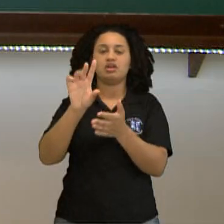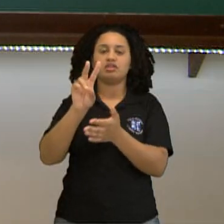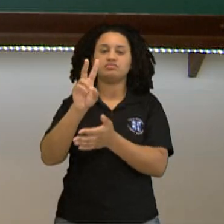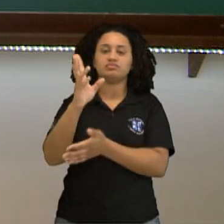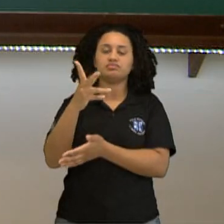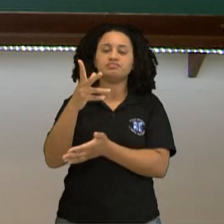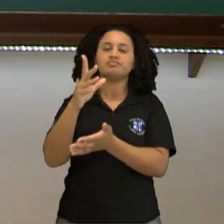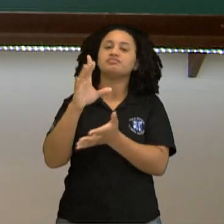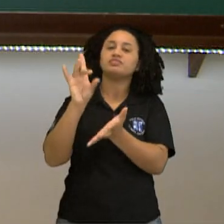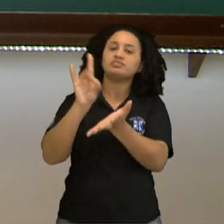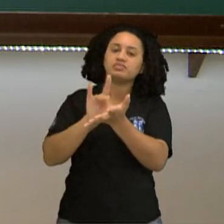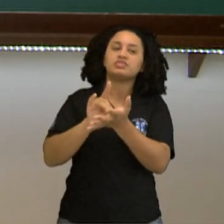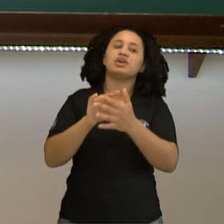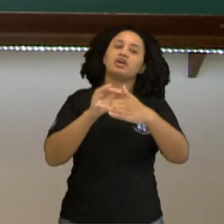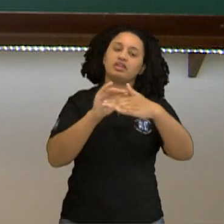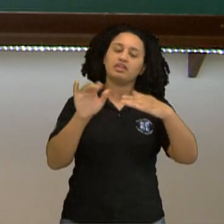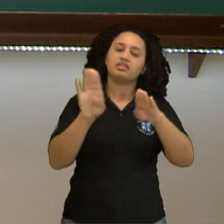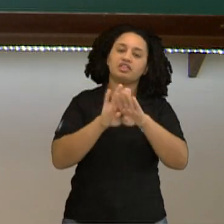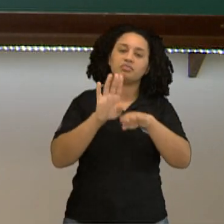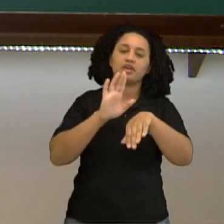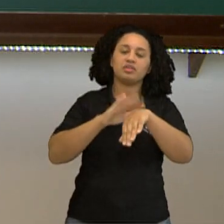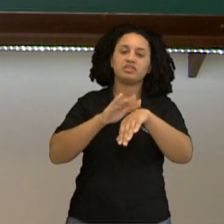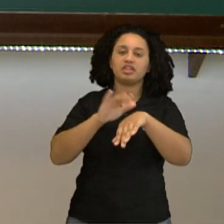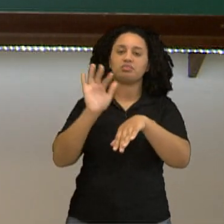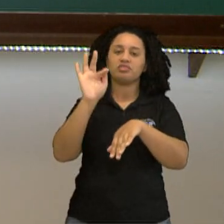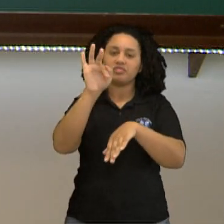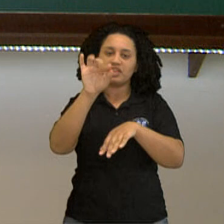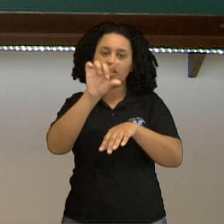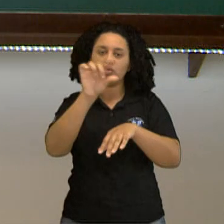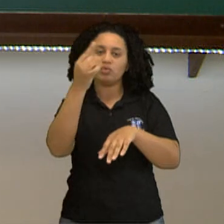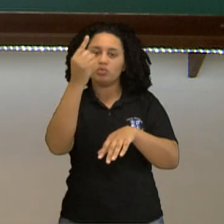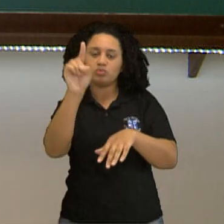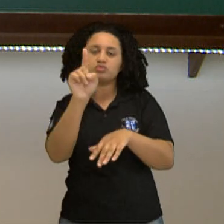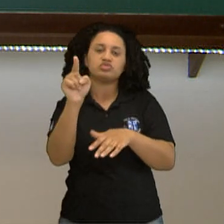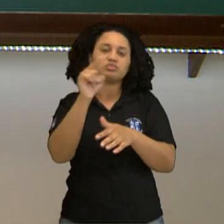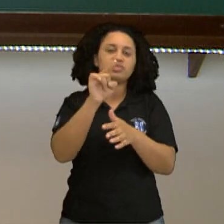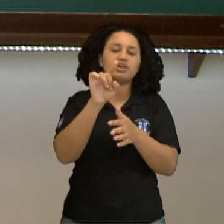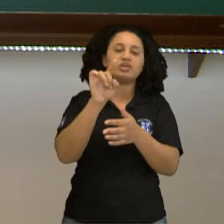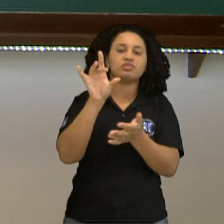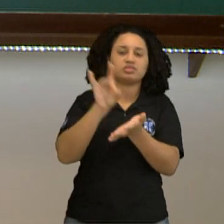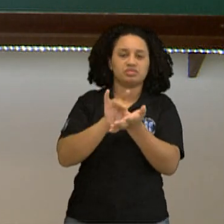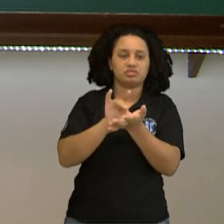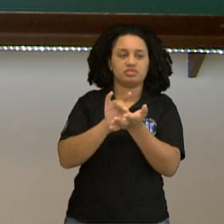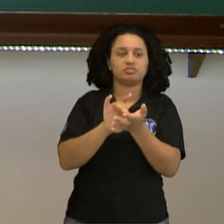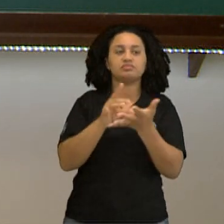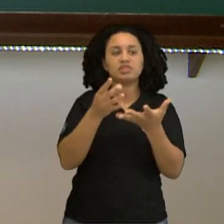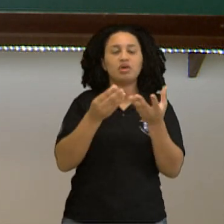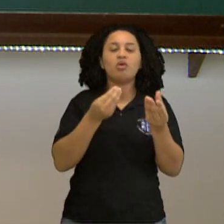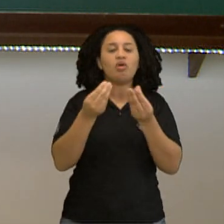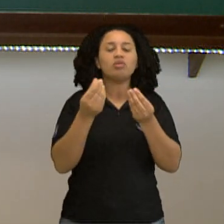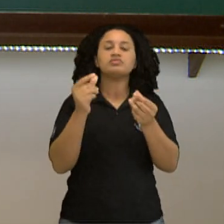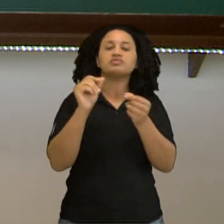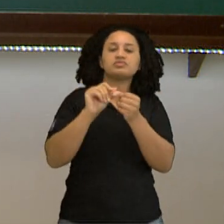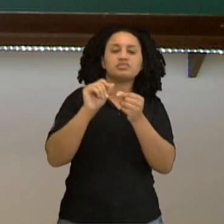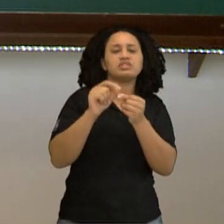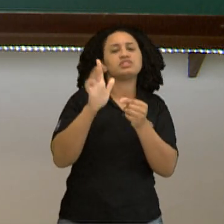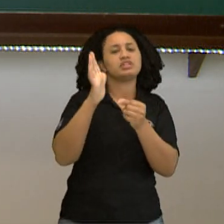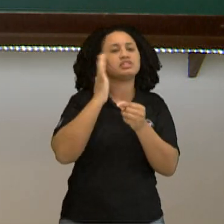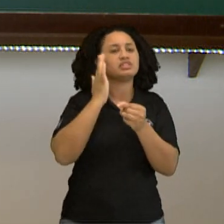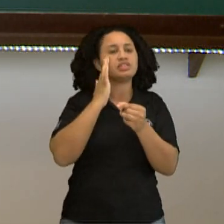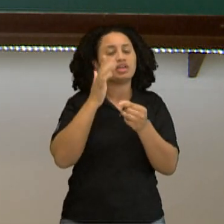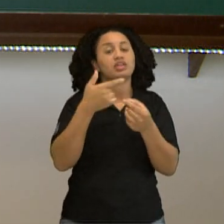o tempo final menos o tempo inicial. Aí eu vou analisar quem que é o tempo inicial, eu já fiz. Qual é a velocidade inicial? Também já